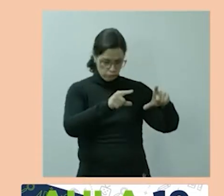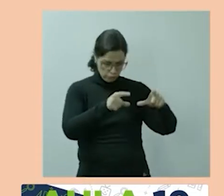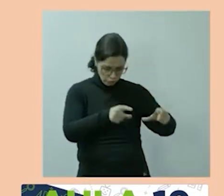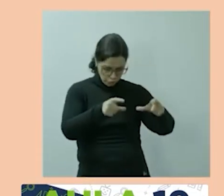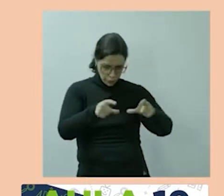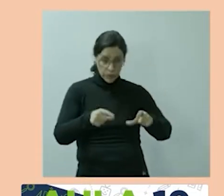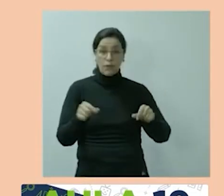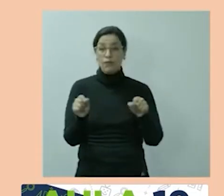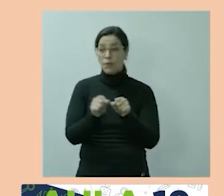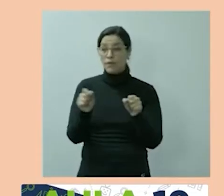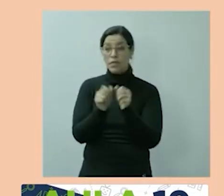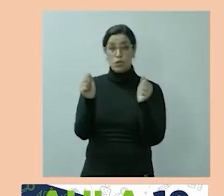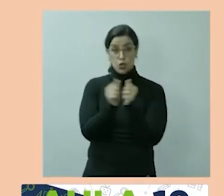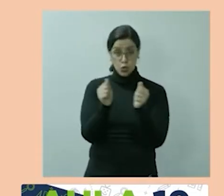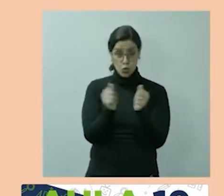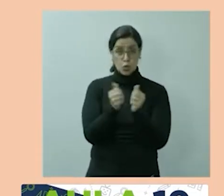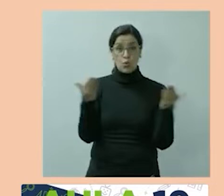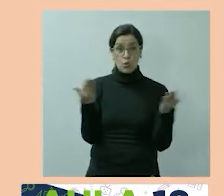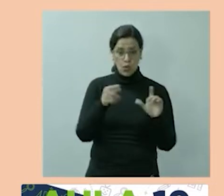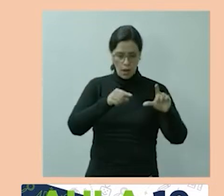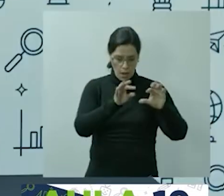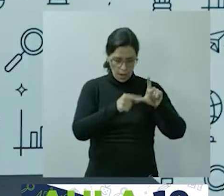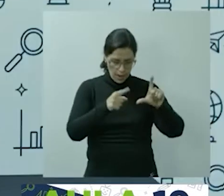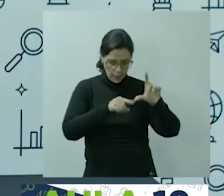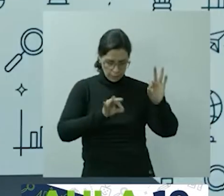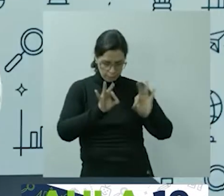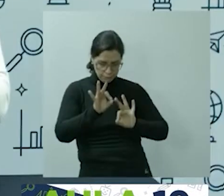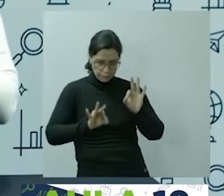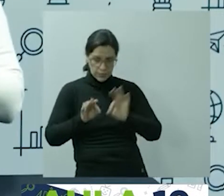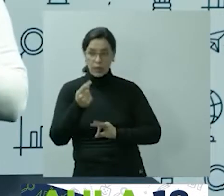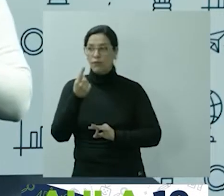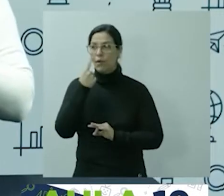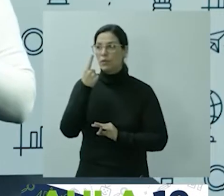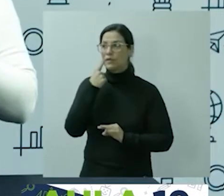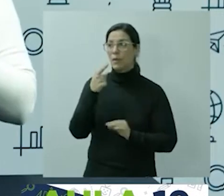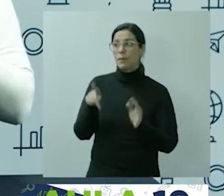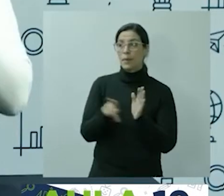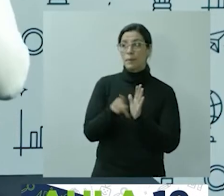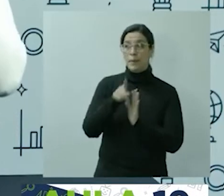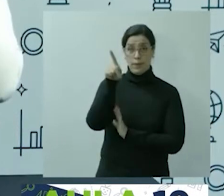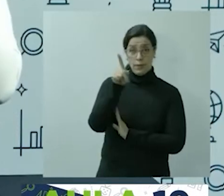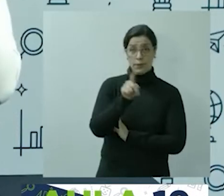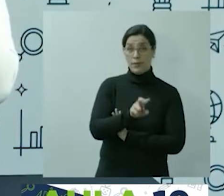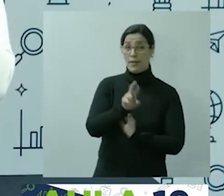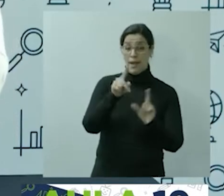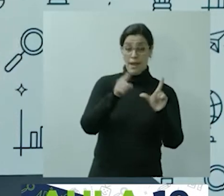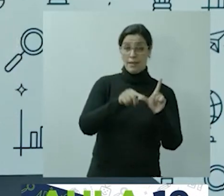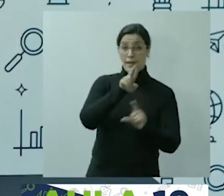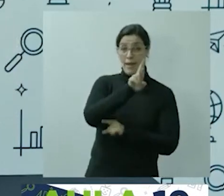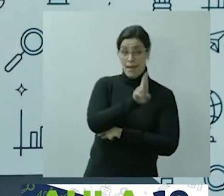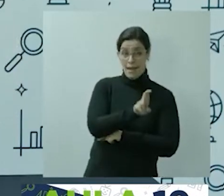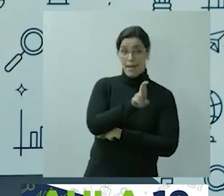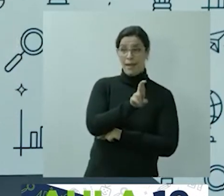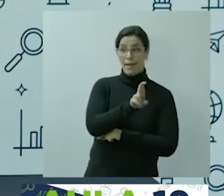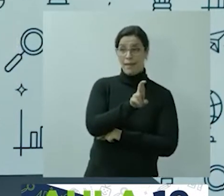vamos formar a palavra raposa. Então, nós vamos pegar a letrinha R.